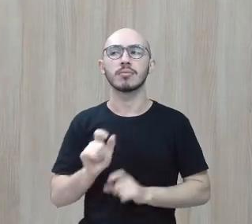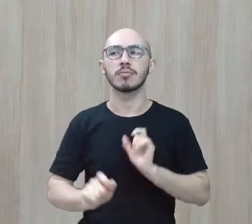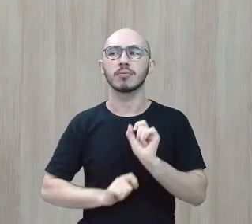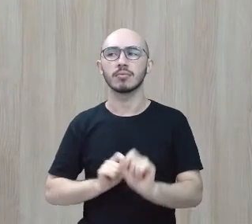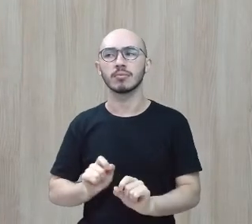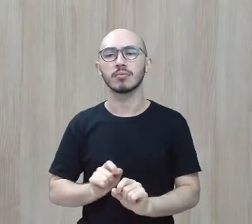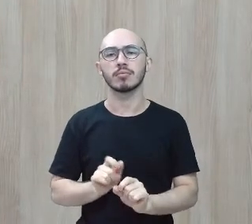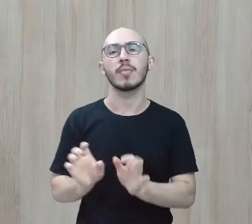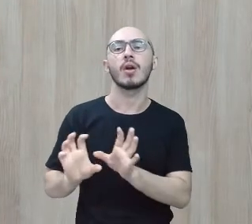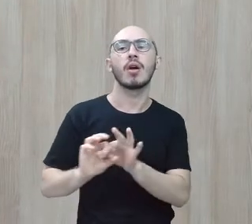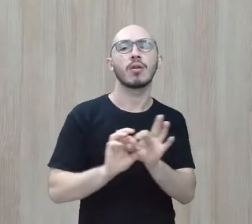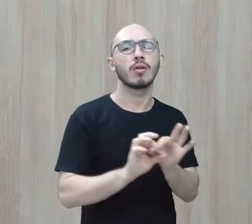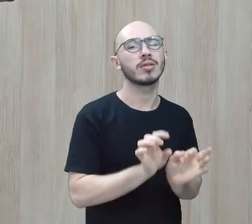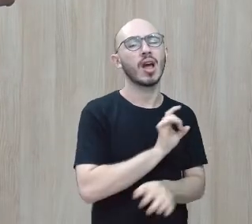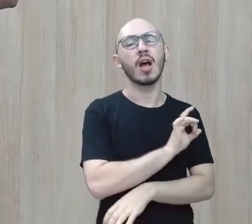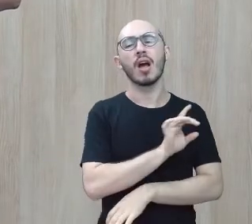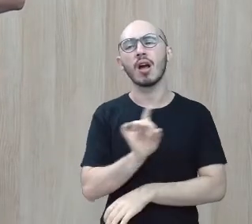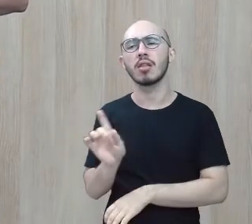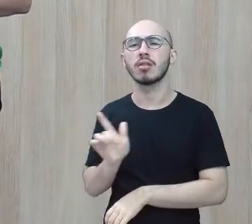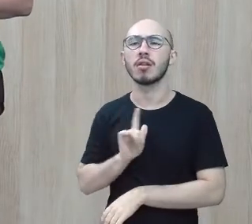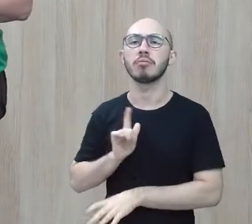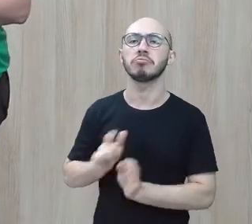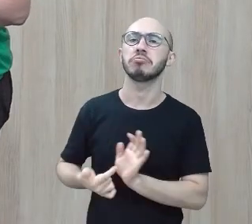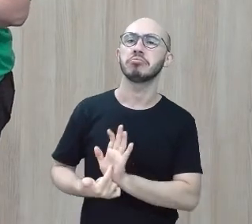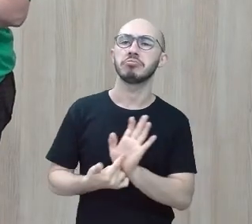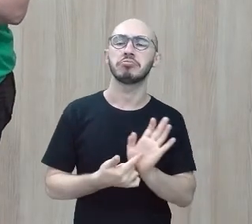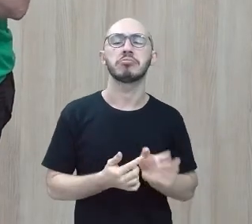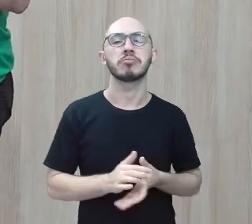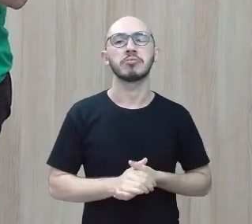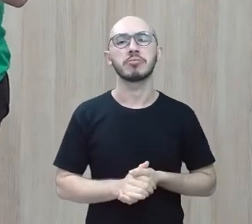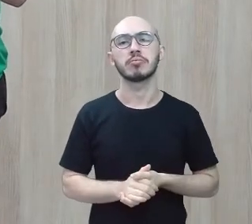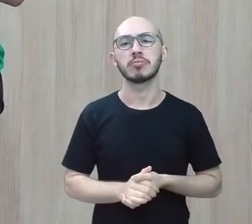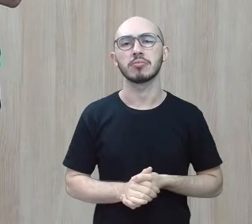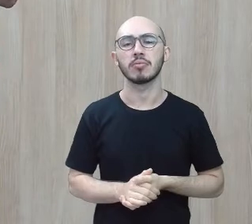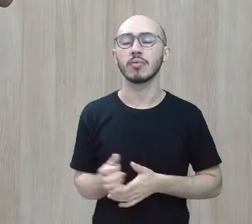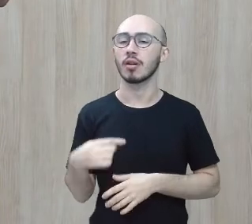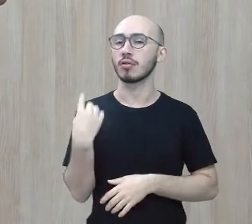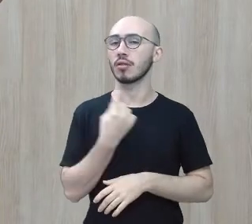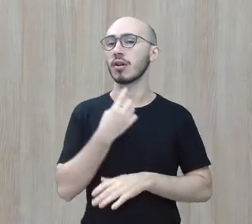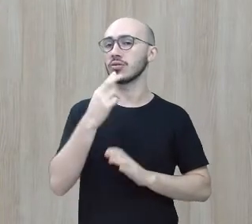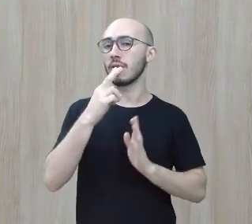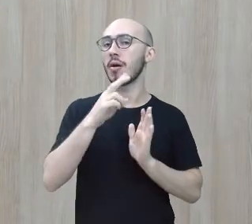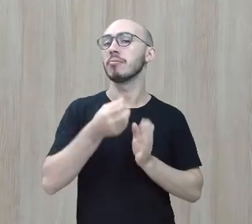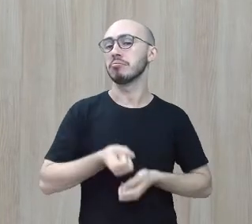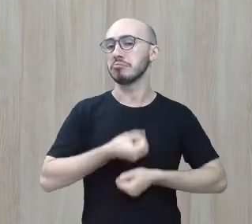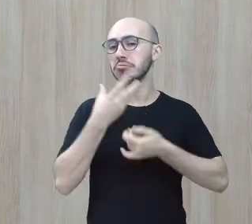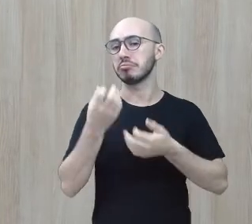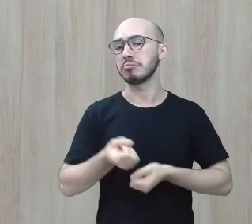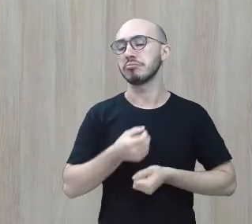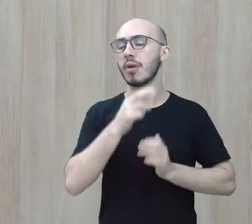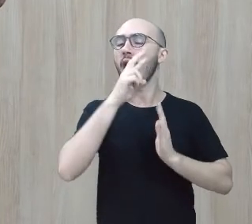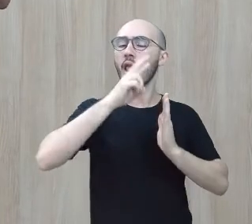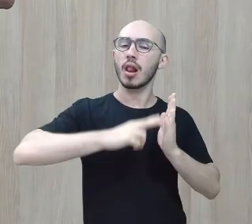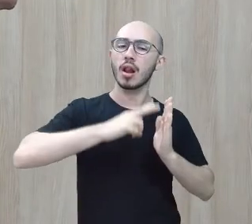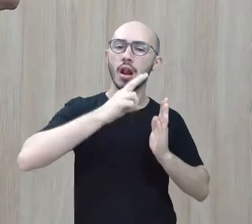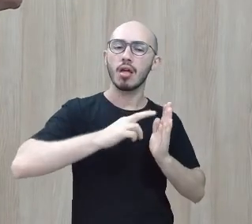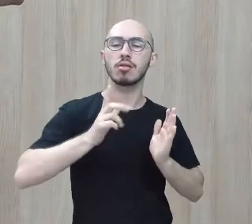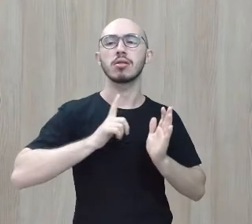cada situação representava. Então, quando lemos um poema e percebemos essa contextualização,